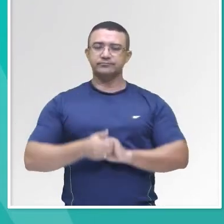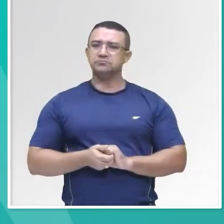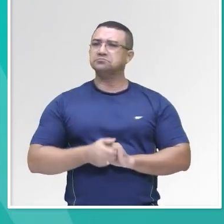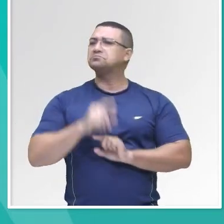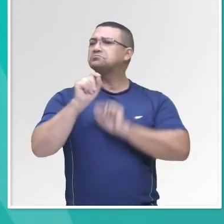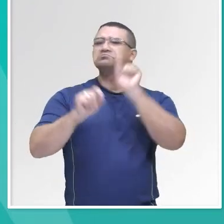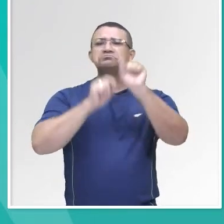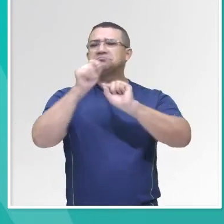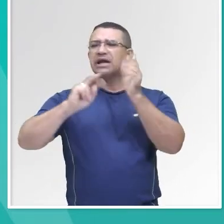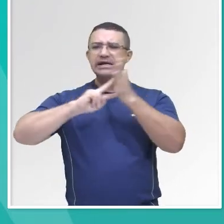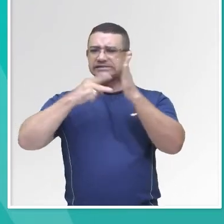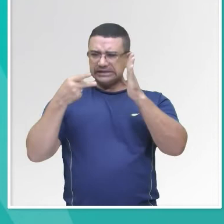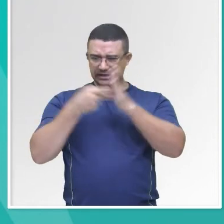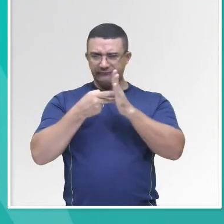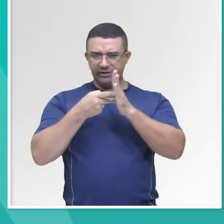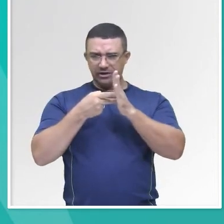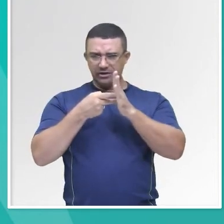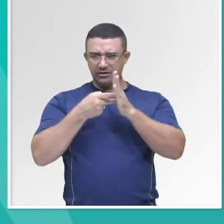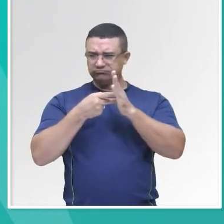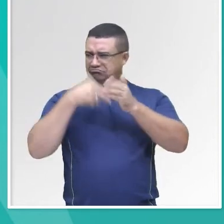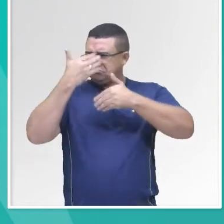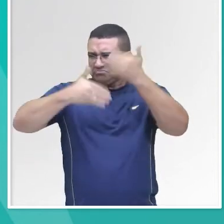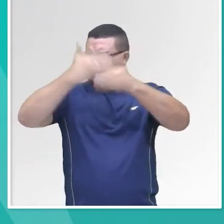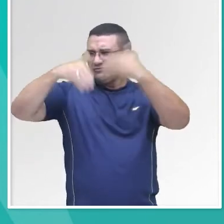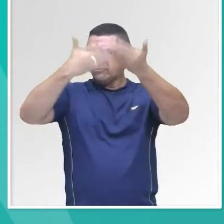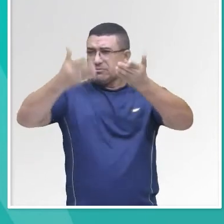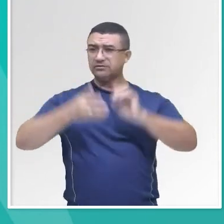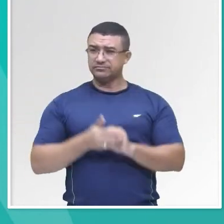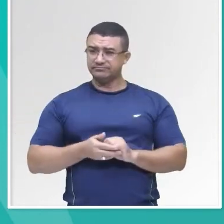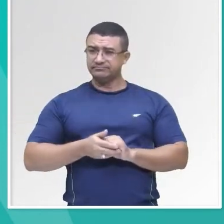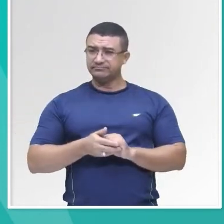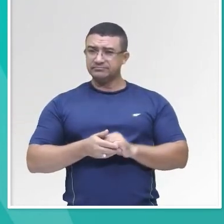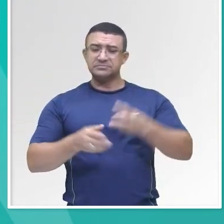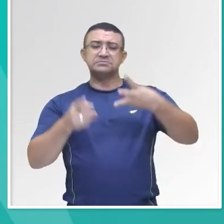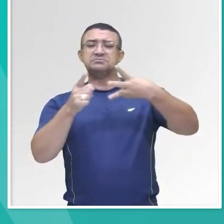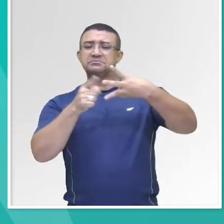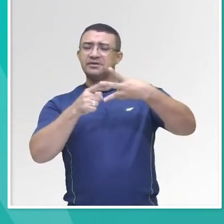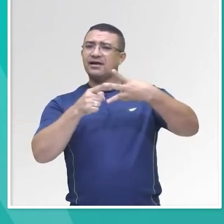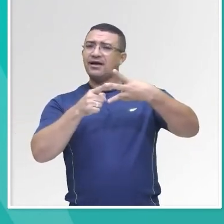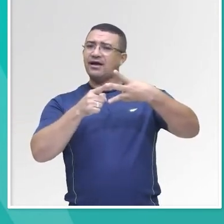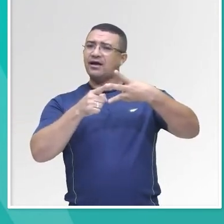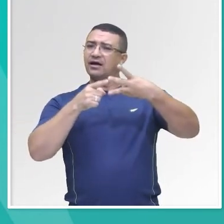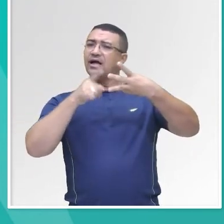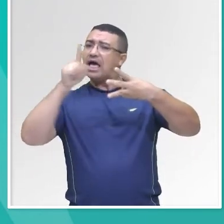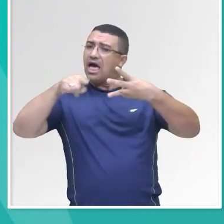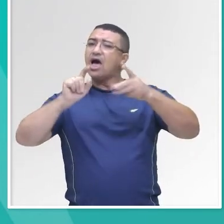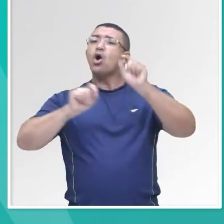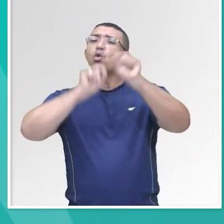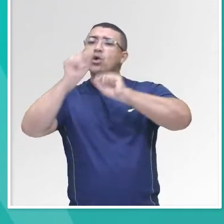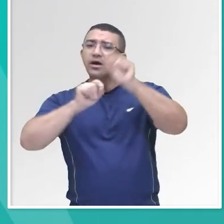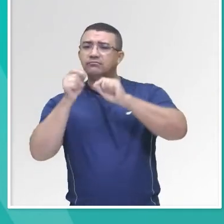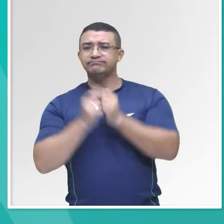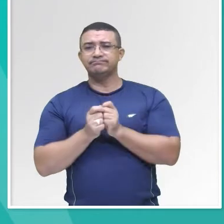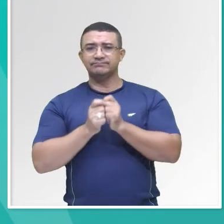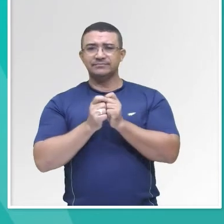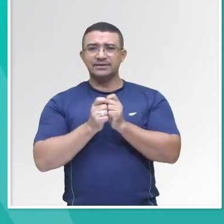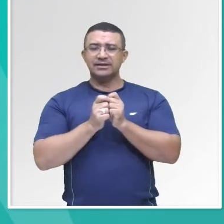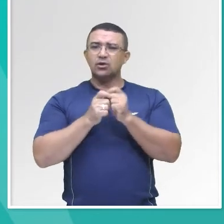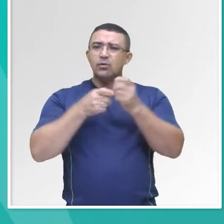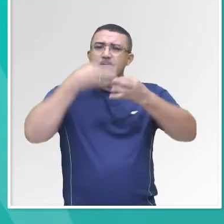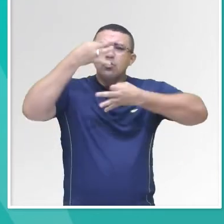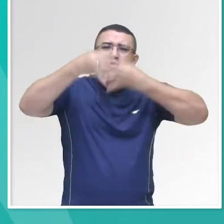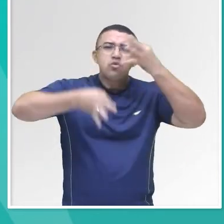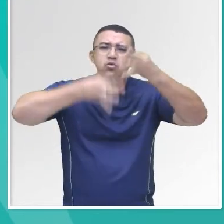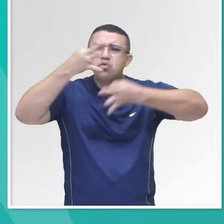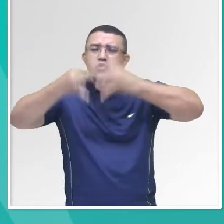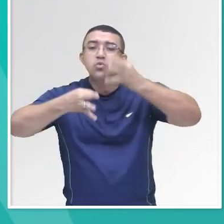é o desenvolvimento? São os argumentos jogados, os argumentos criados